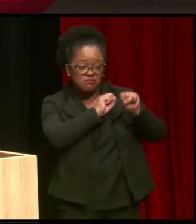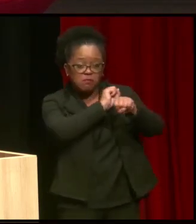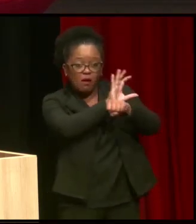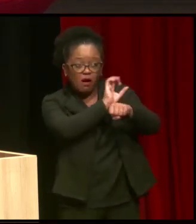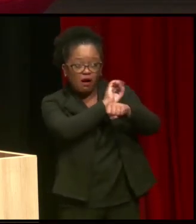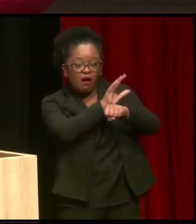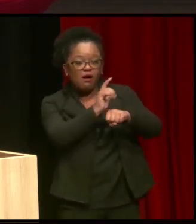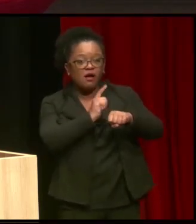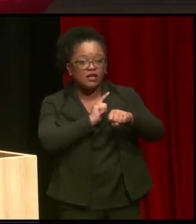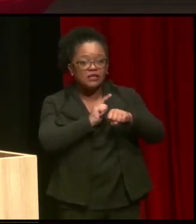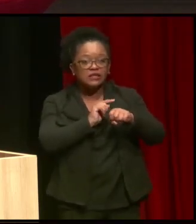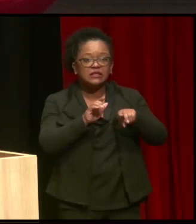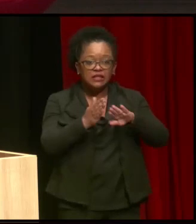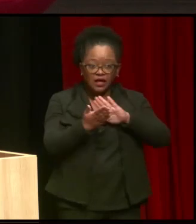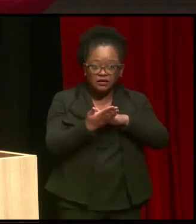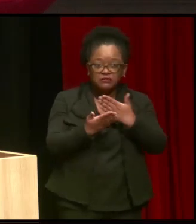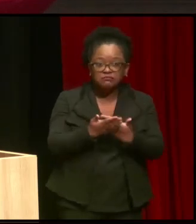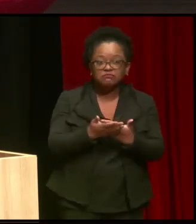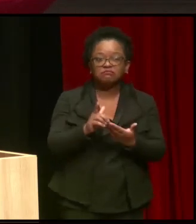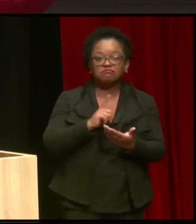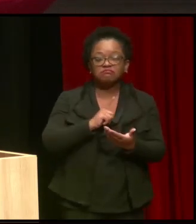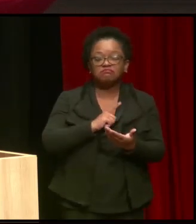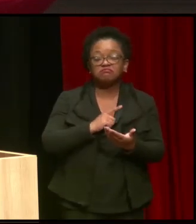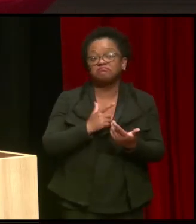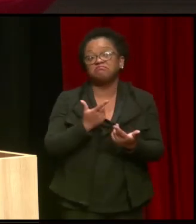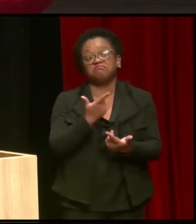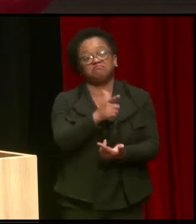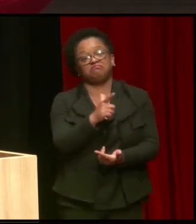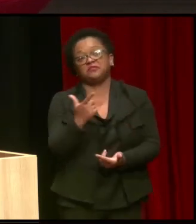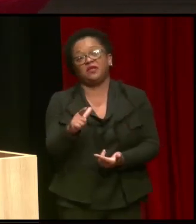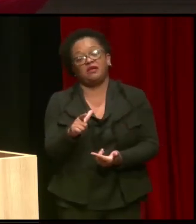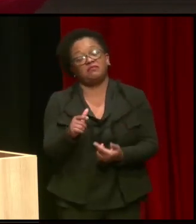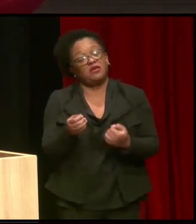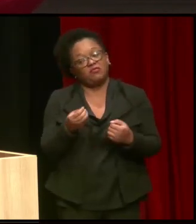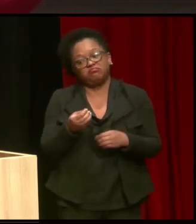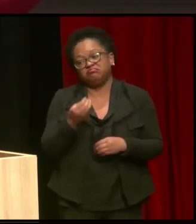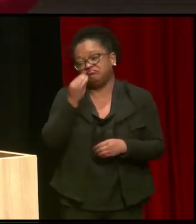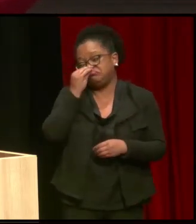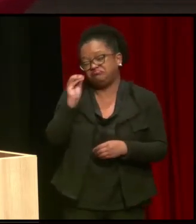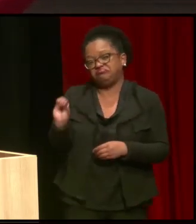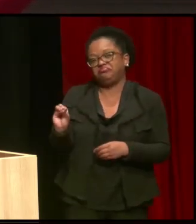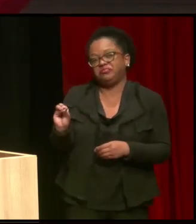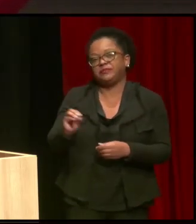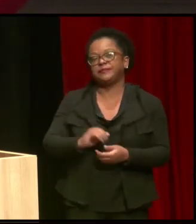que tem um tradutor? Não tem. Então ele não vai vir nessa igreja.